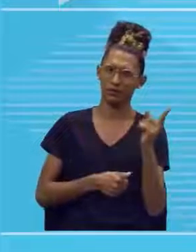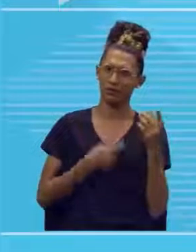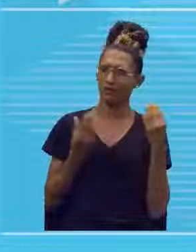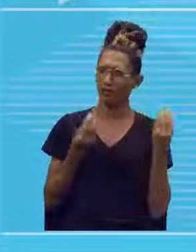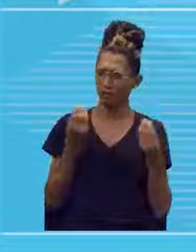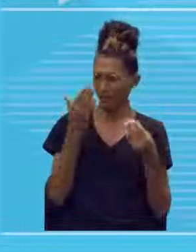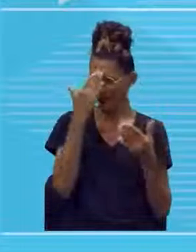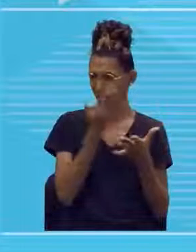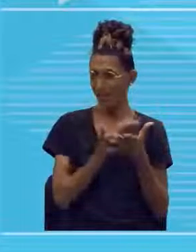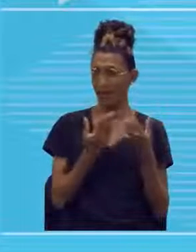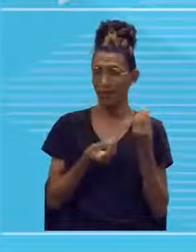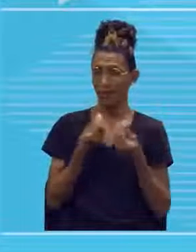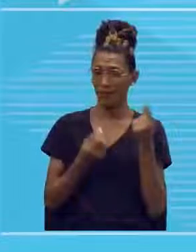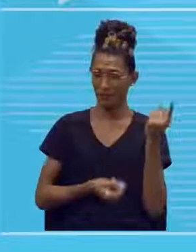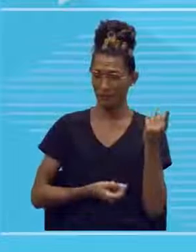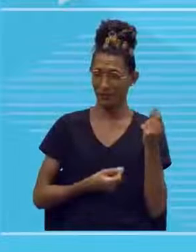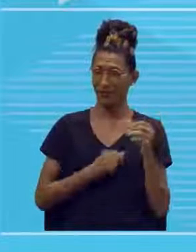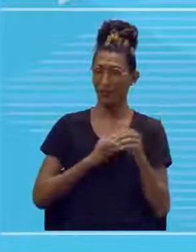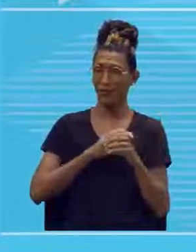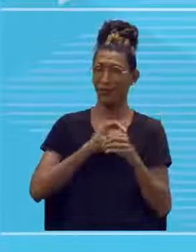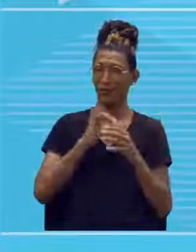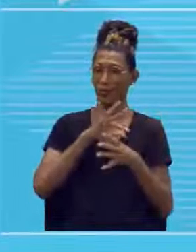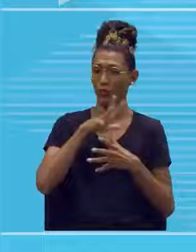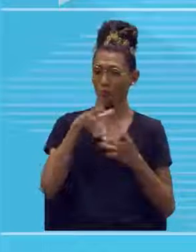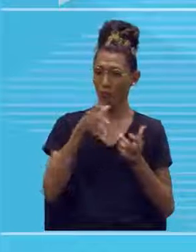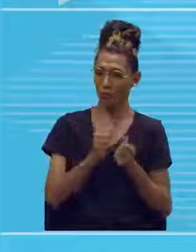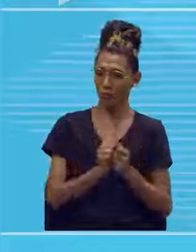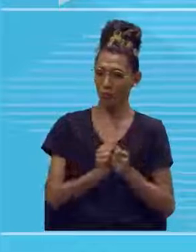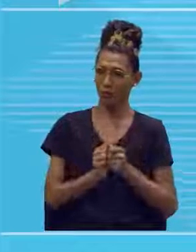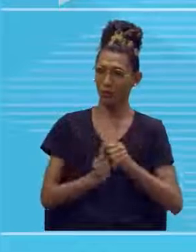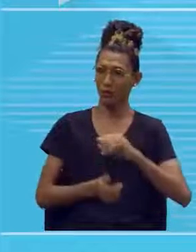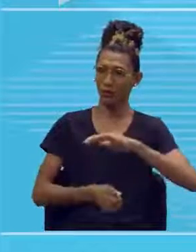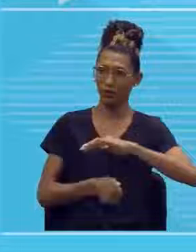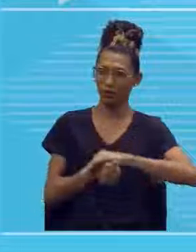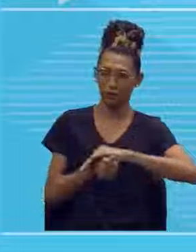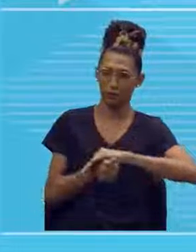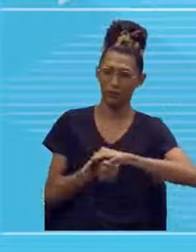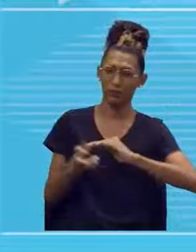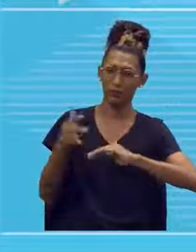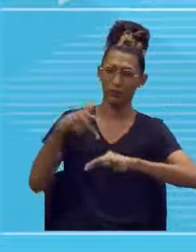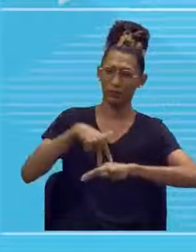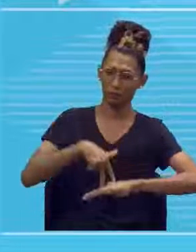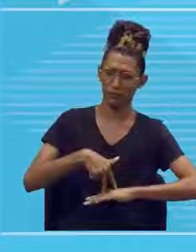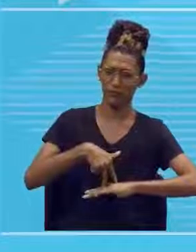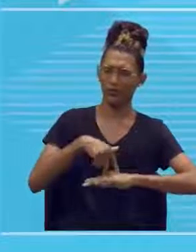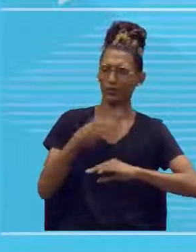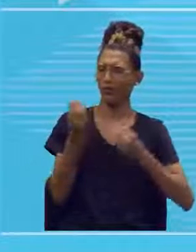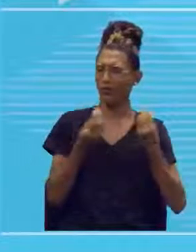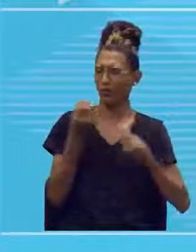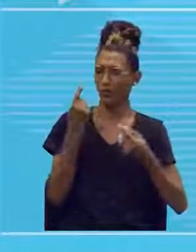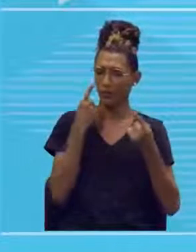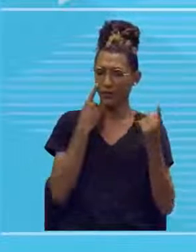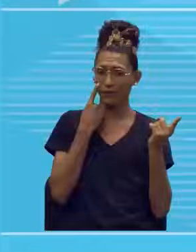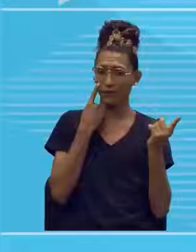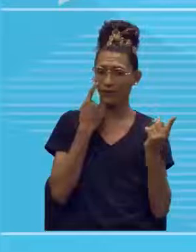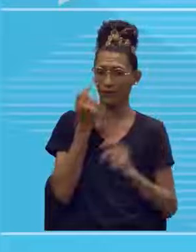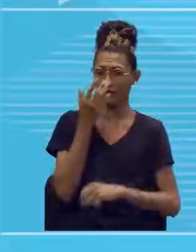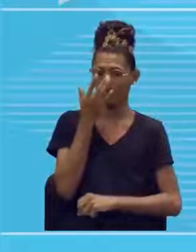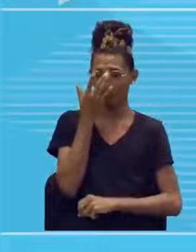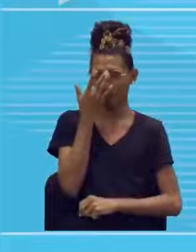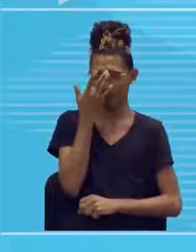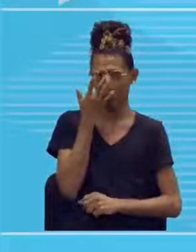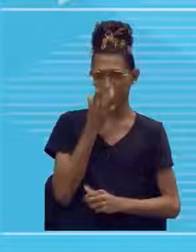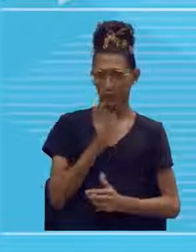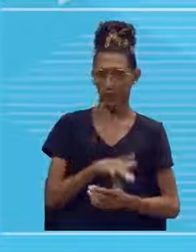onde a terra estava apoiada na nas costas de quatro elefantes que estavam em cima dessa tartaruga que